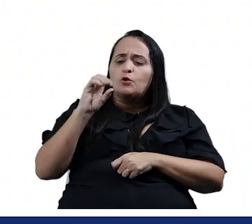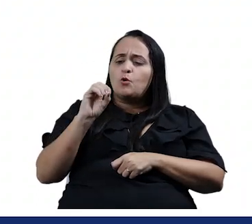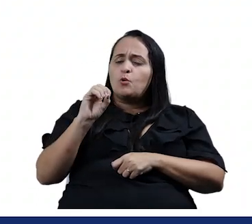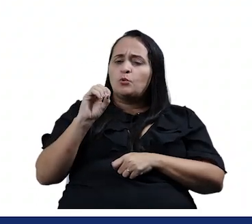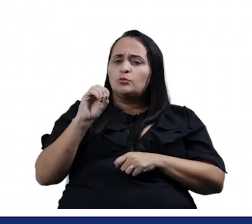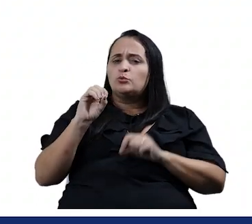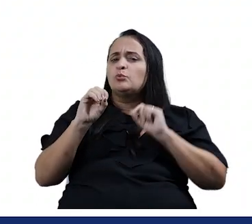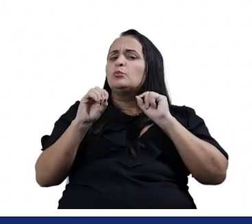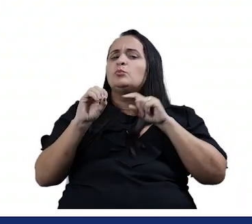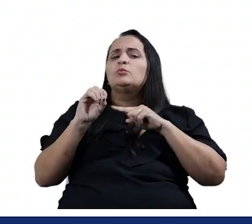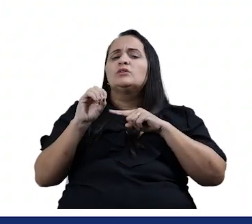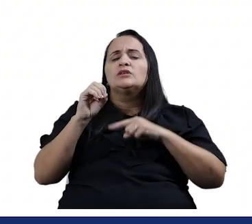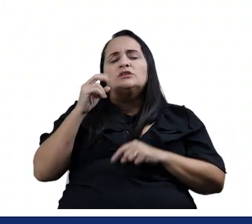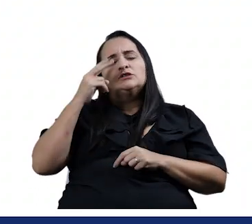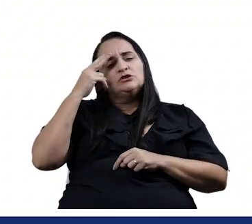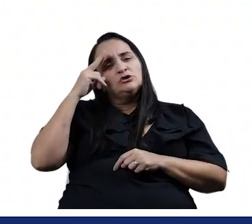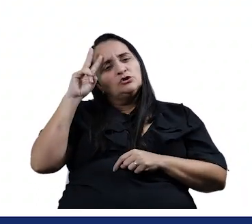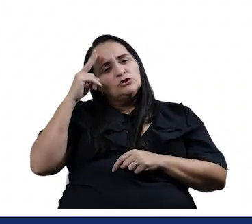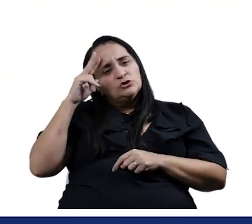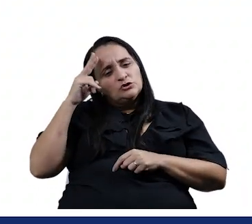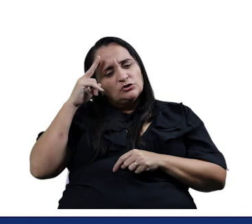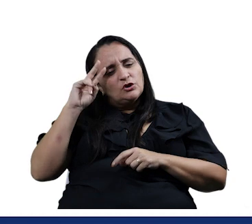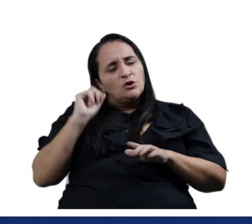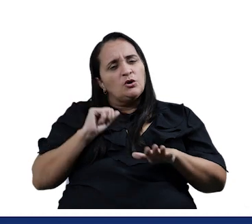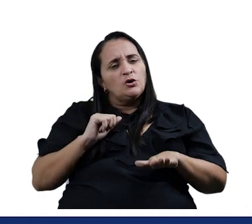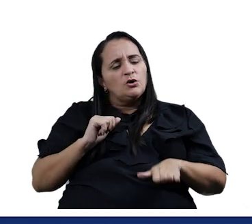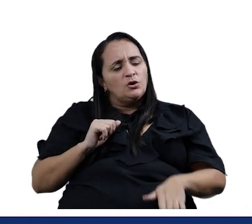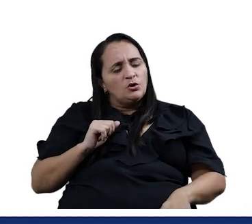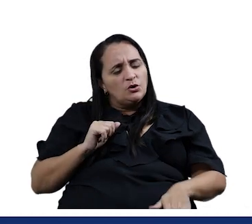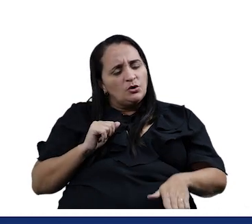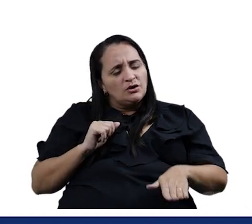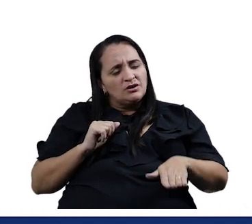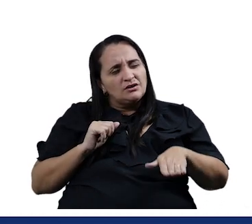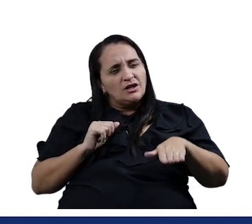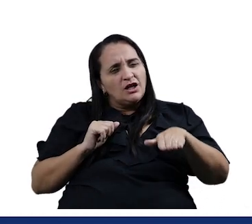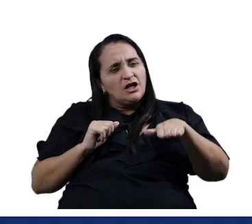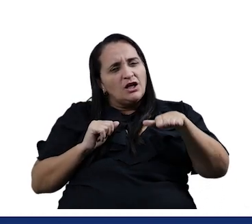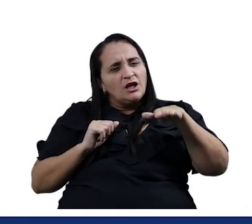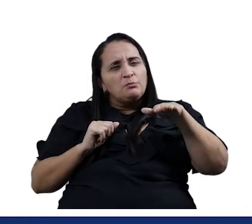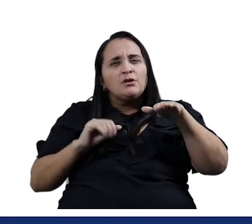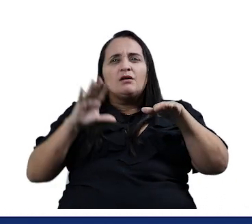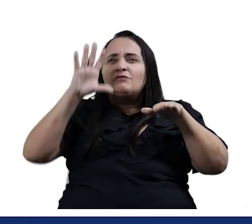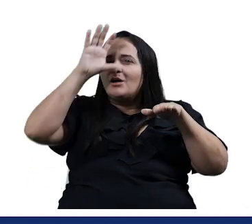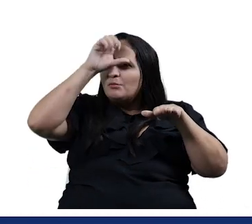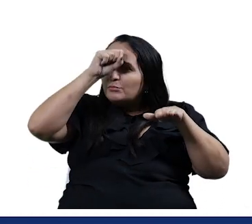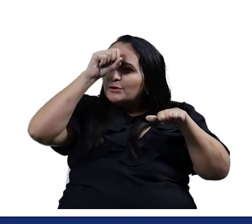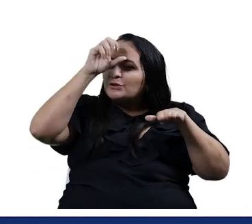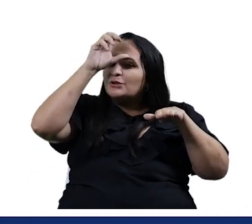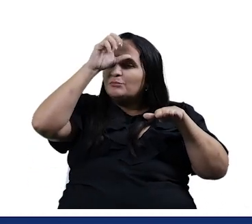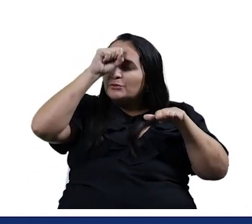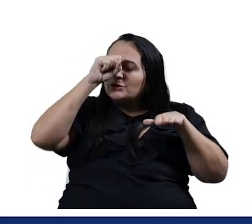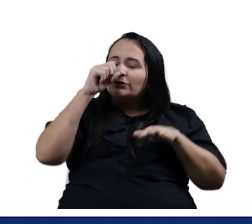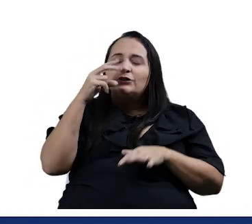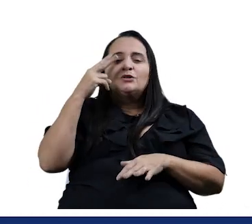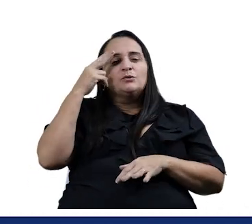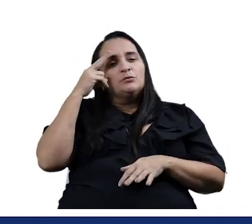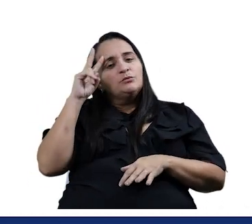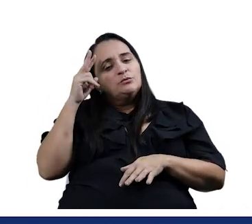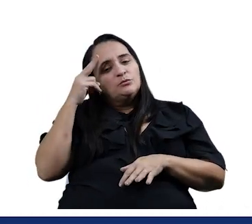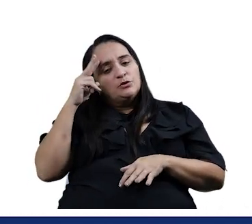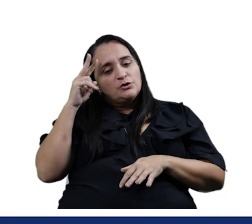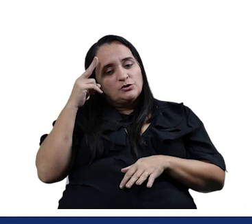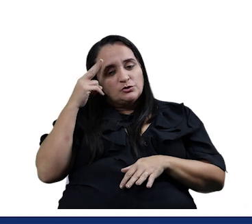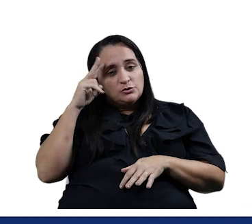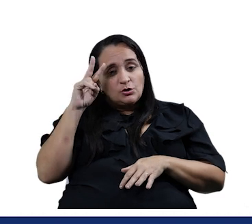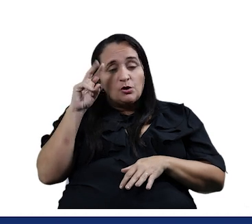O conto são as nossas historinhas, né? Que a gente acompanha desde a educação infantil. E o conto